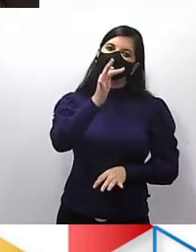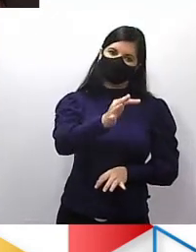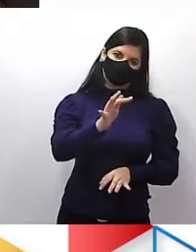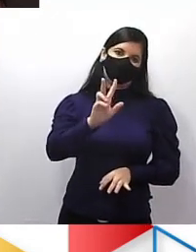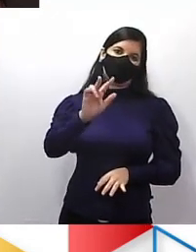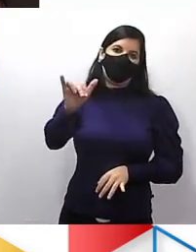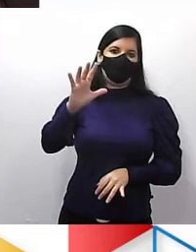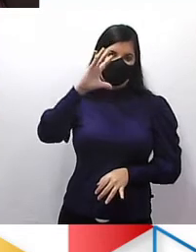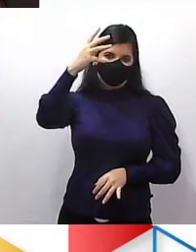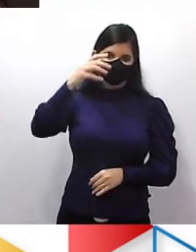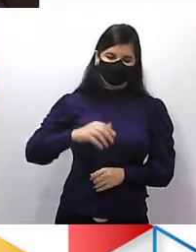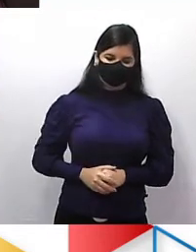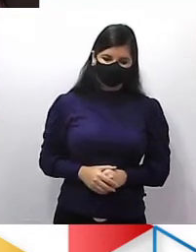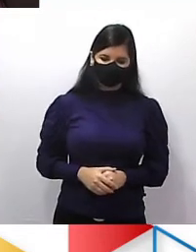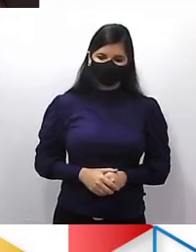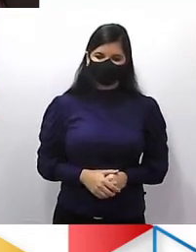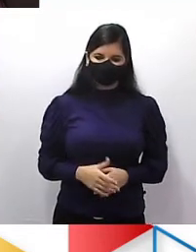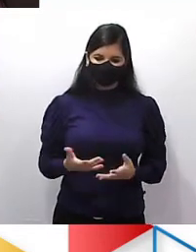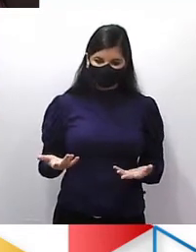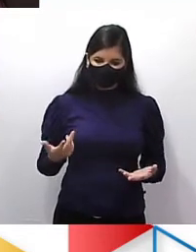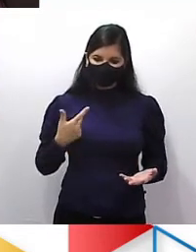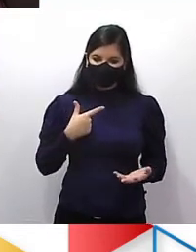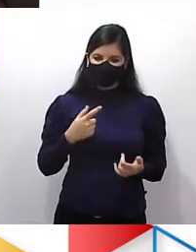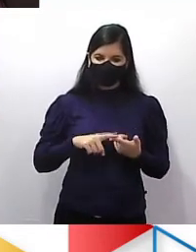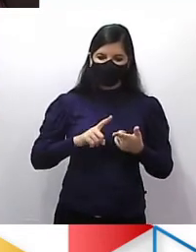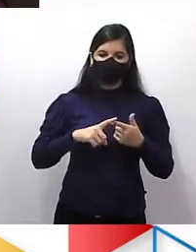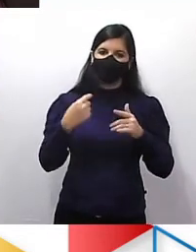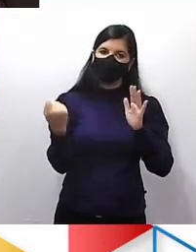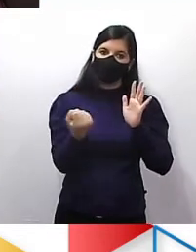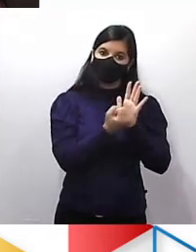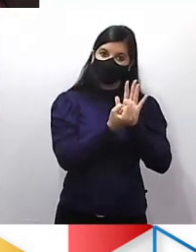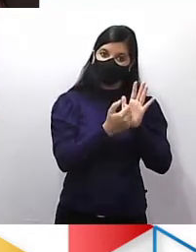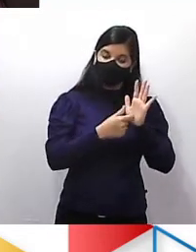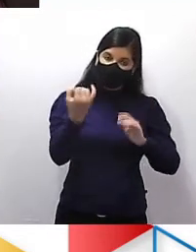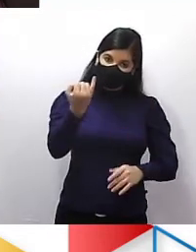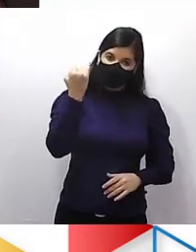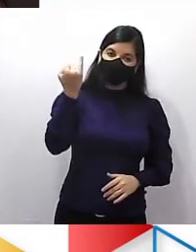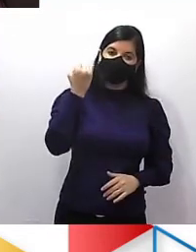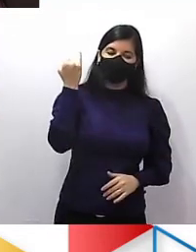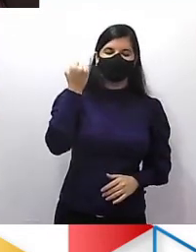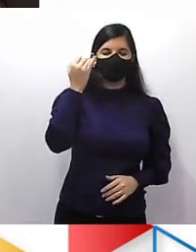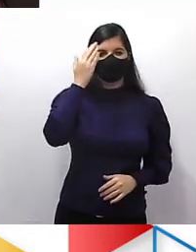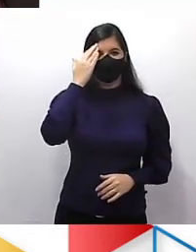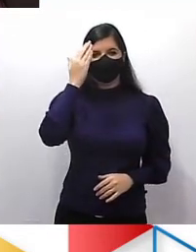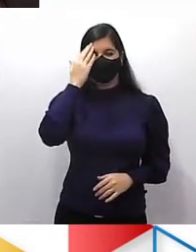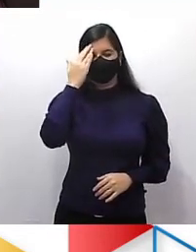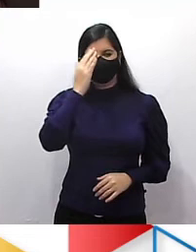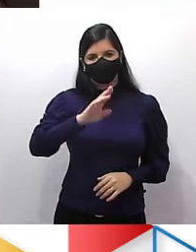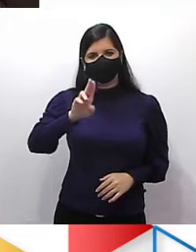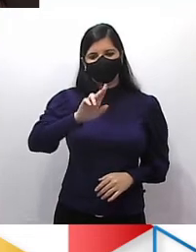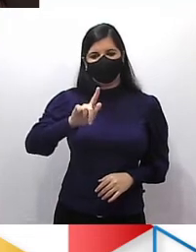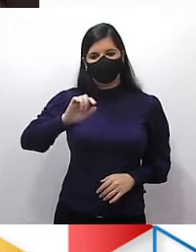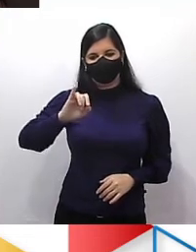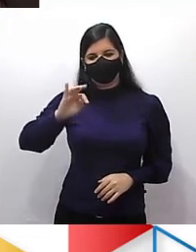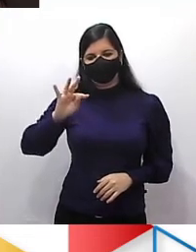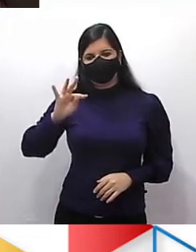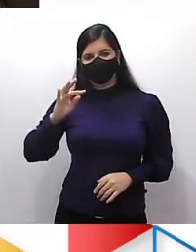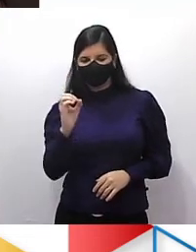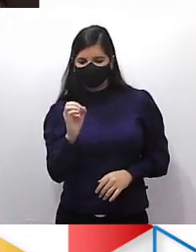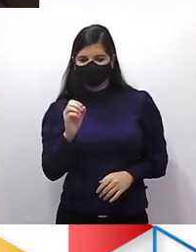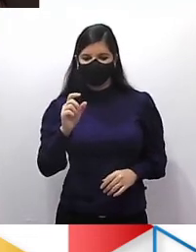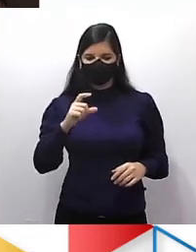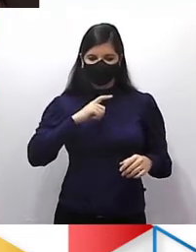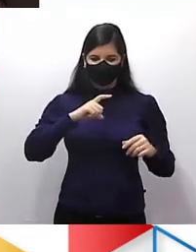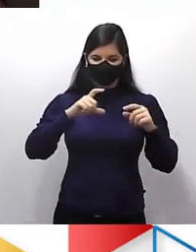que vai acontecer. Um marcador importante para a gente entender o to be going to é o que eu coloquei aí